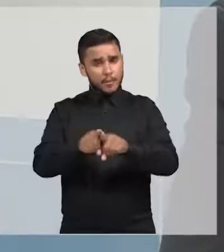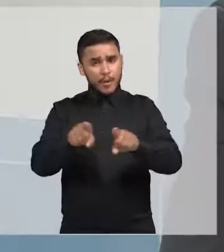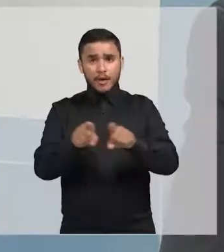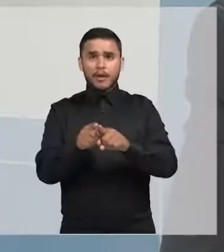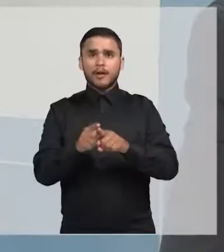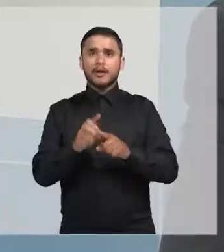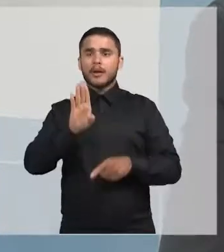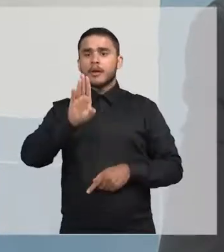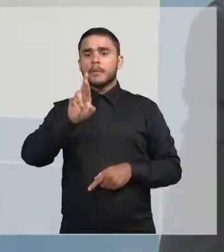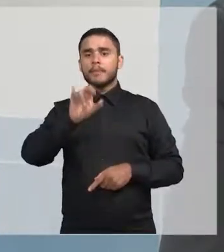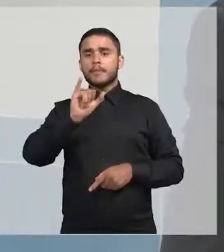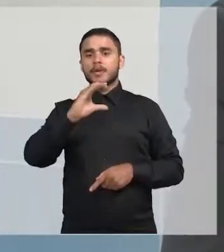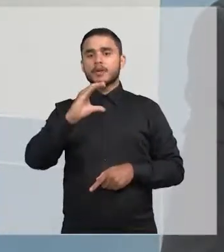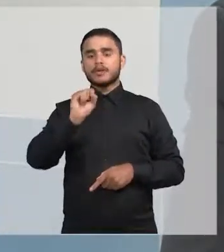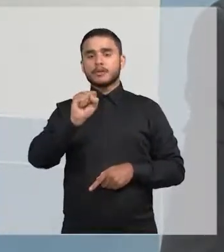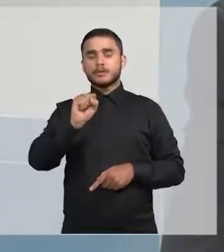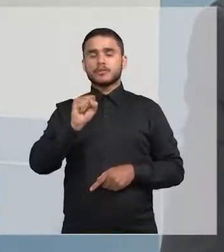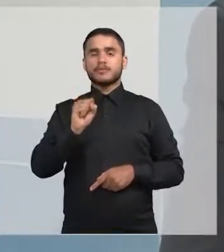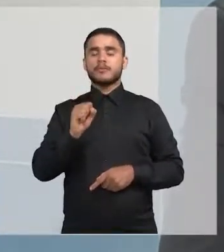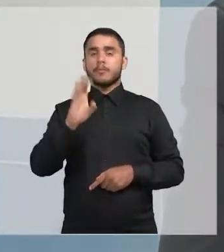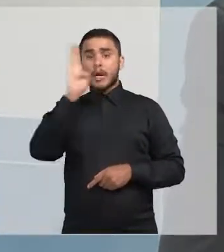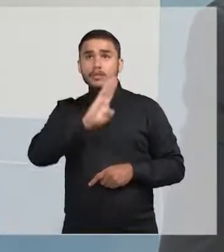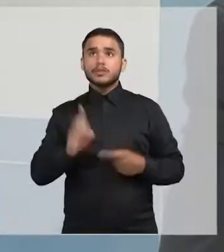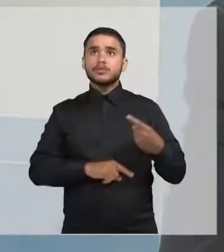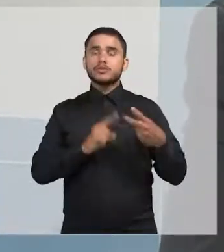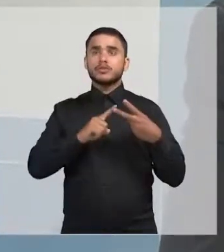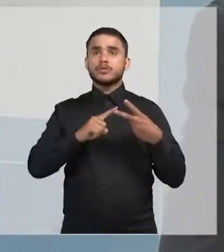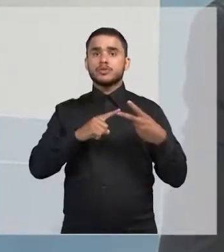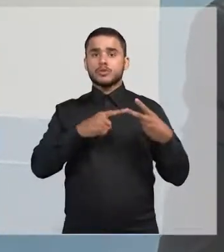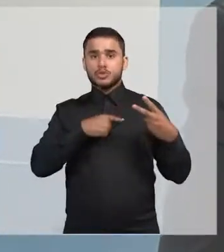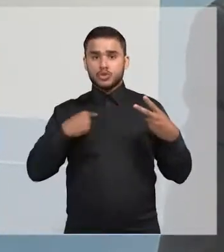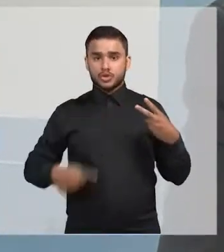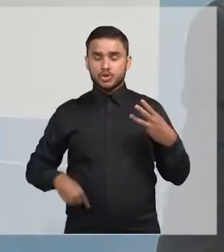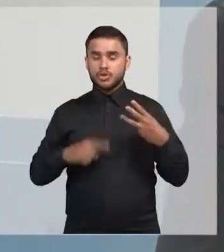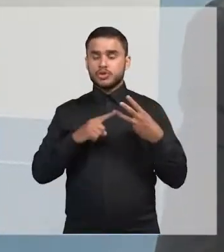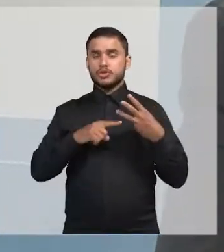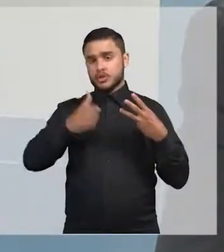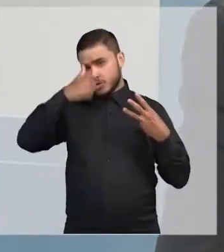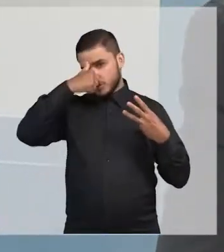o BRICS, que é Brasil, China, Rússia